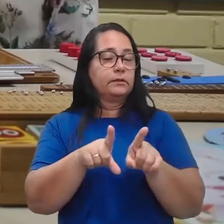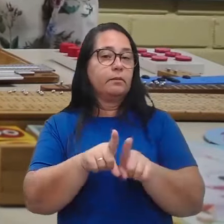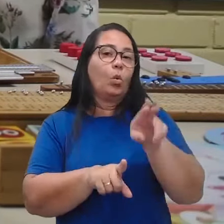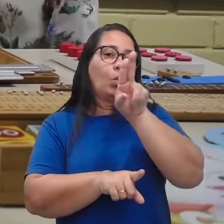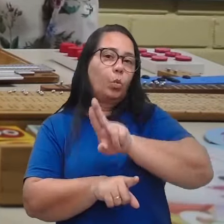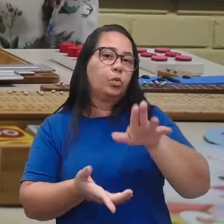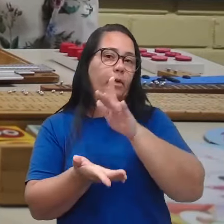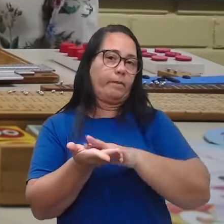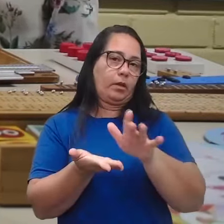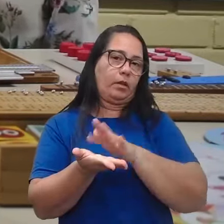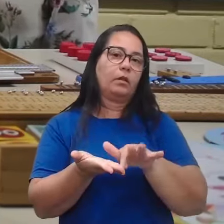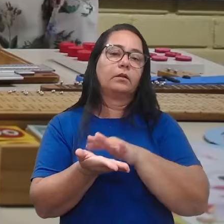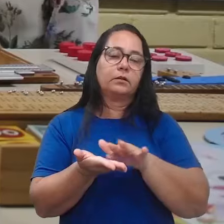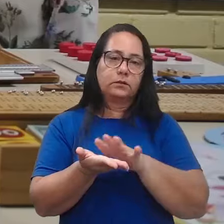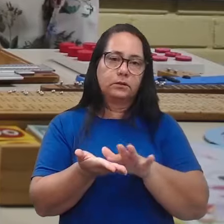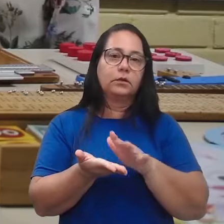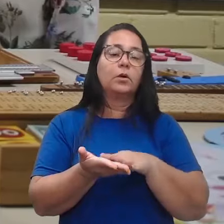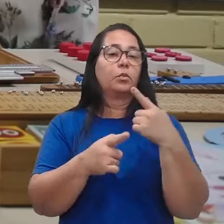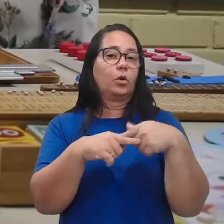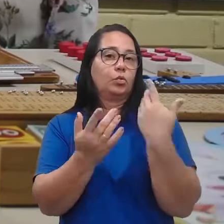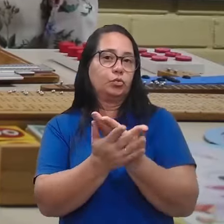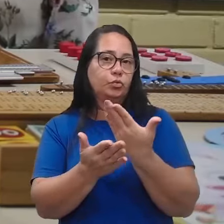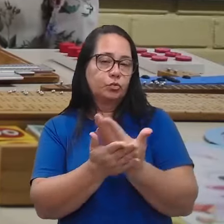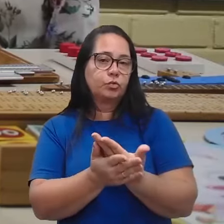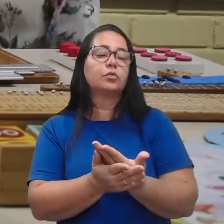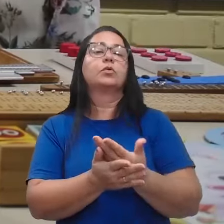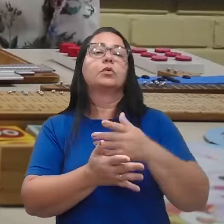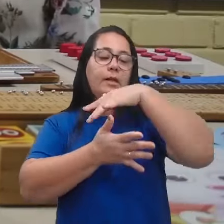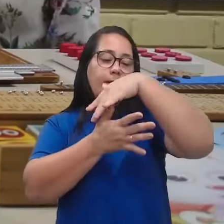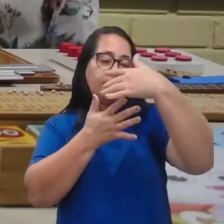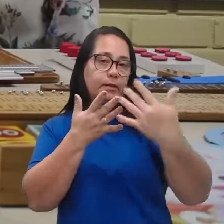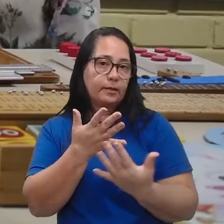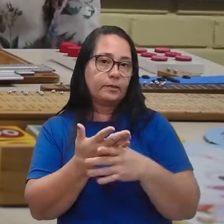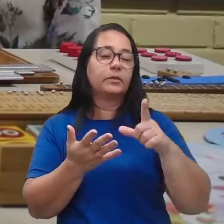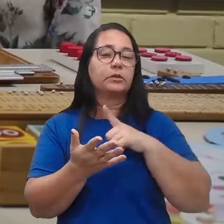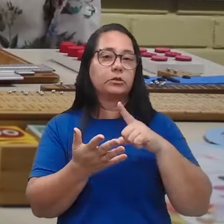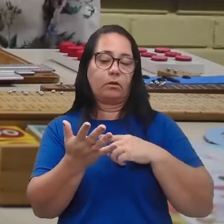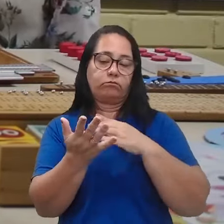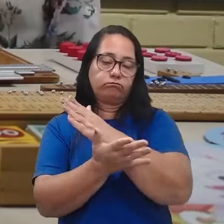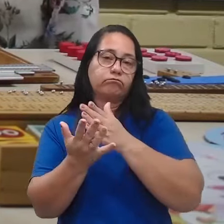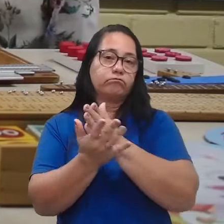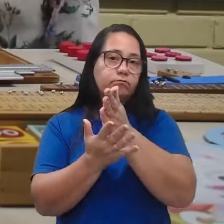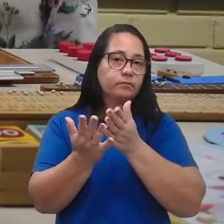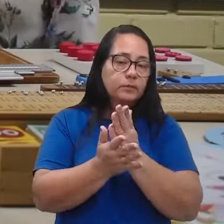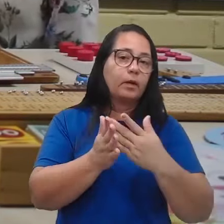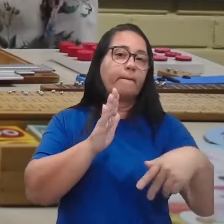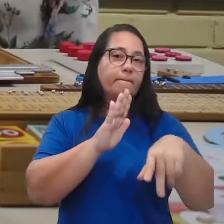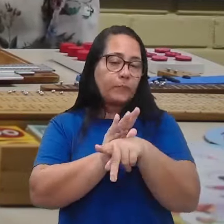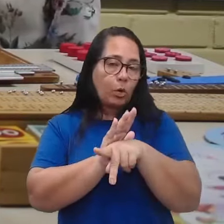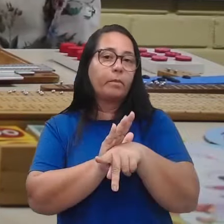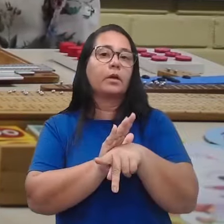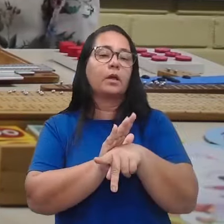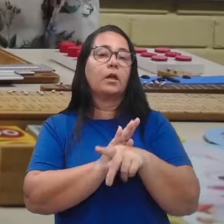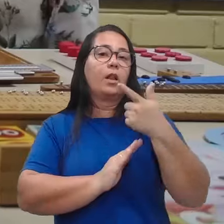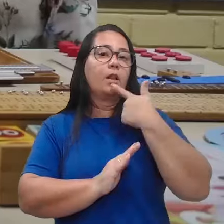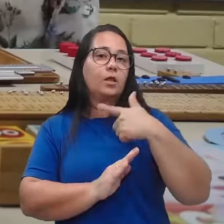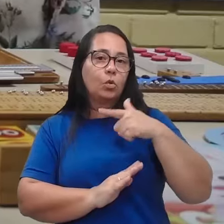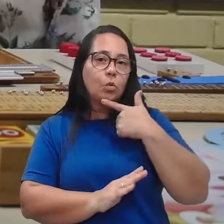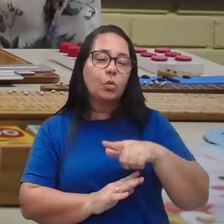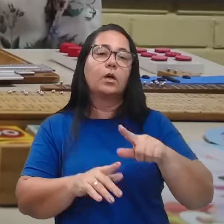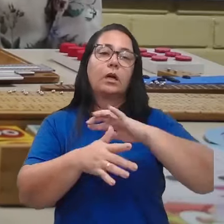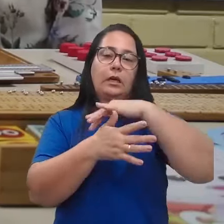braille. A gente, no estudo da língua de sinais, a gente estuda muitos aspectos, inclusive da própria língua, linguisticamente falando, da língua de